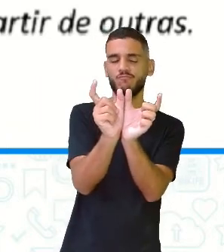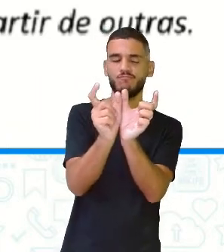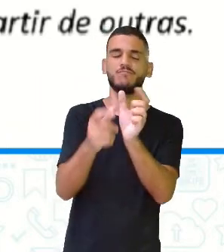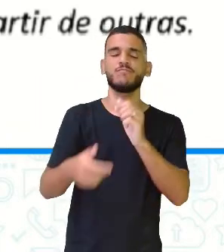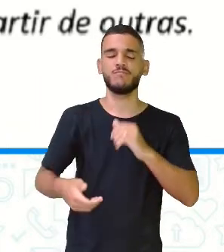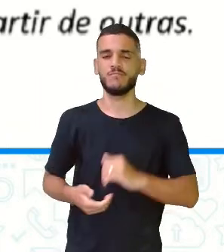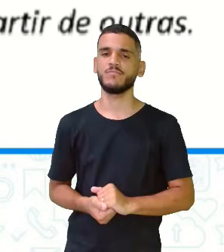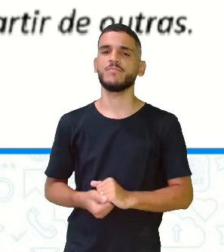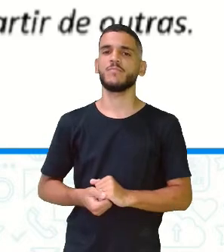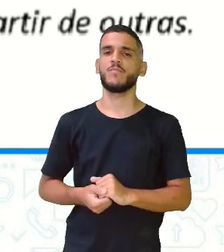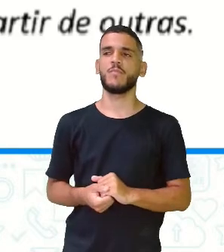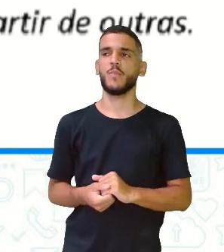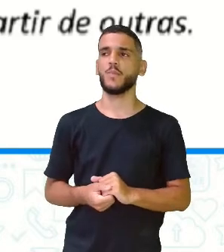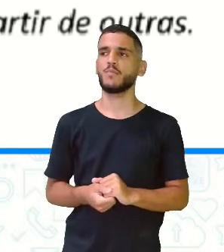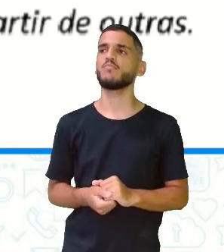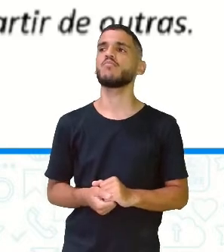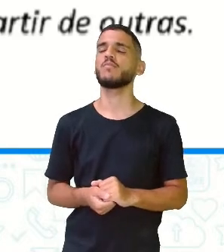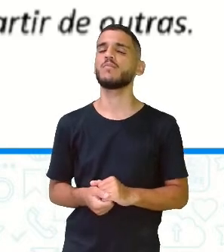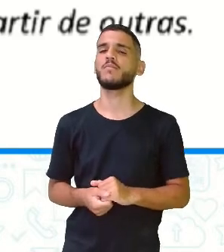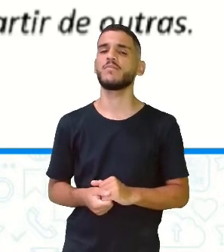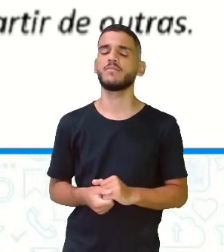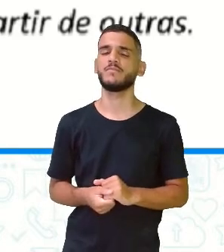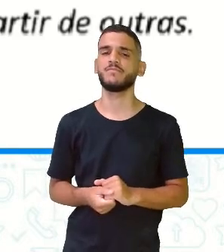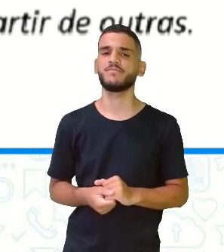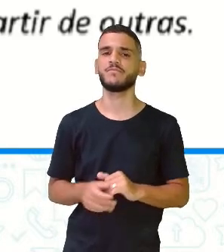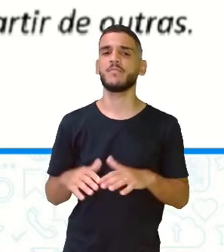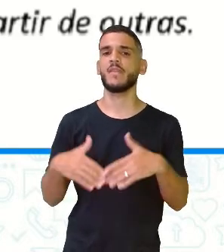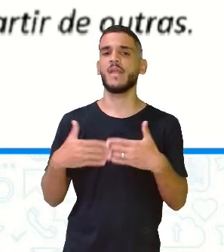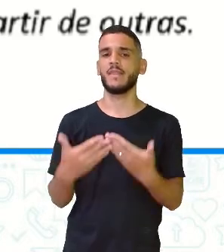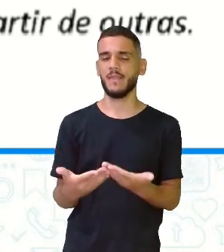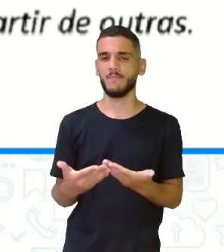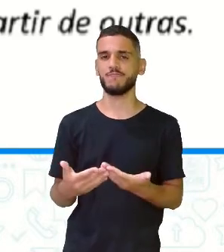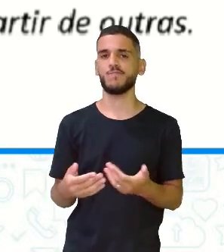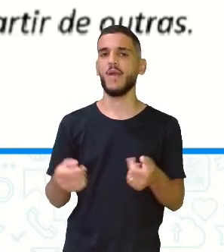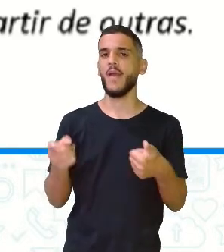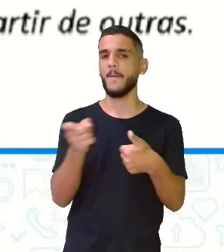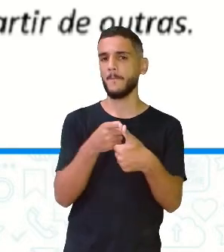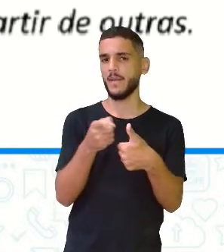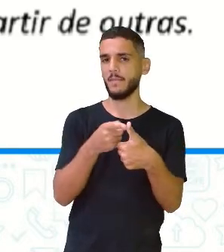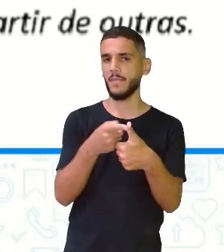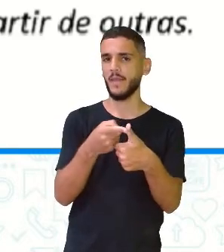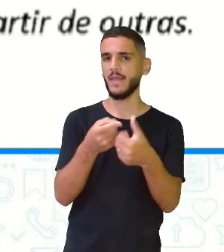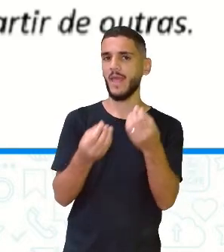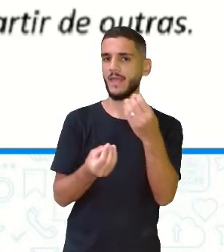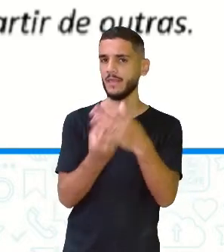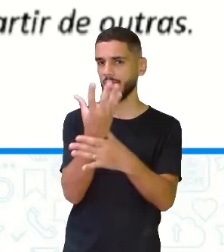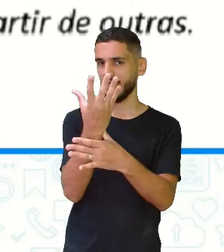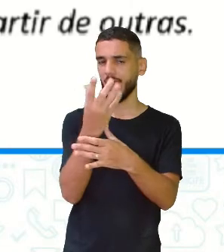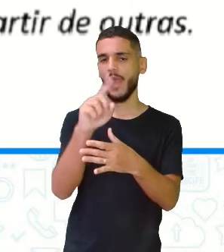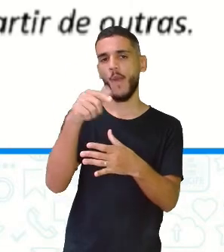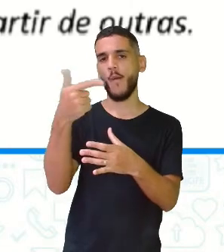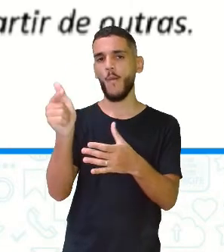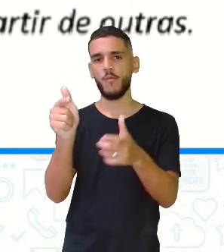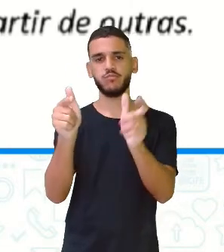outras palavras, tá? Então, primitiva dá origem, derivadas elas são